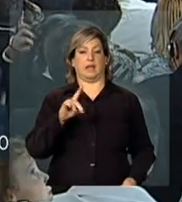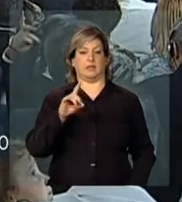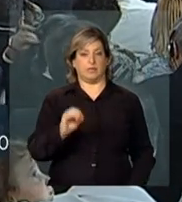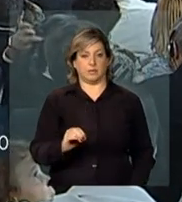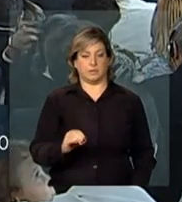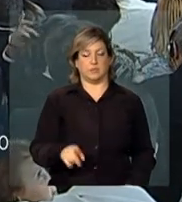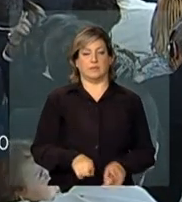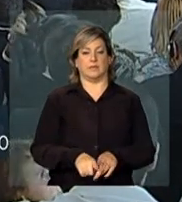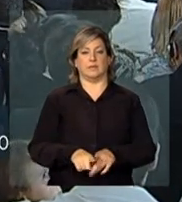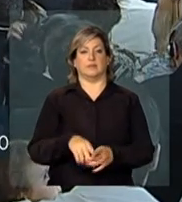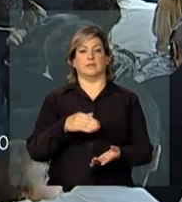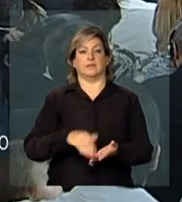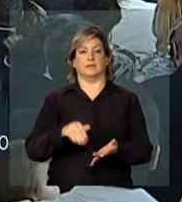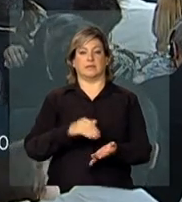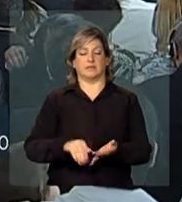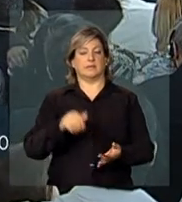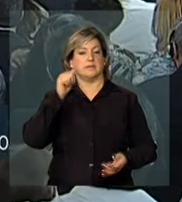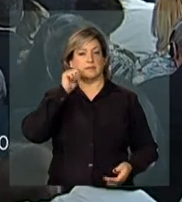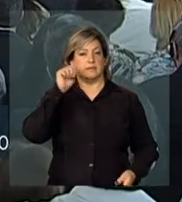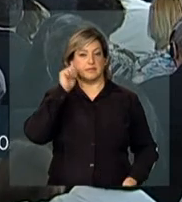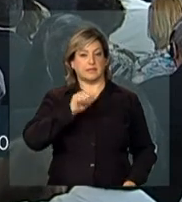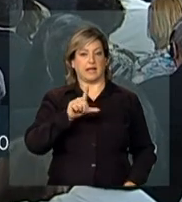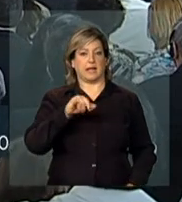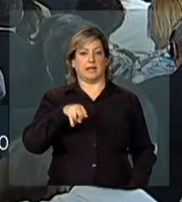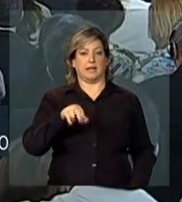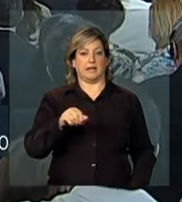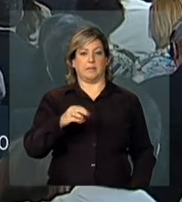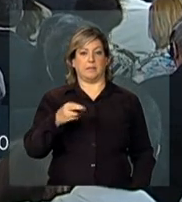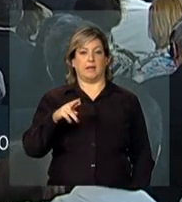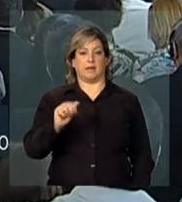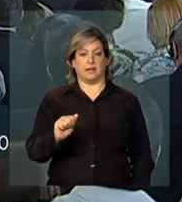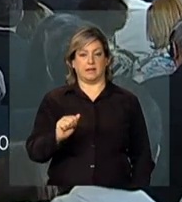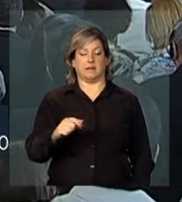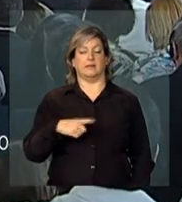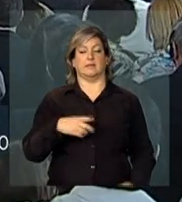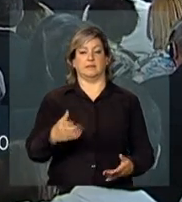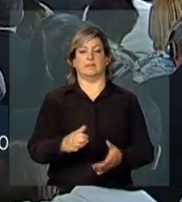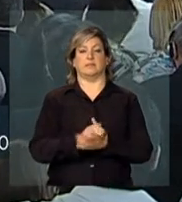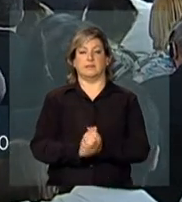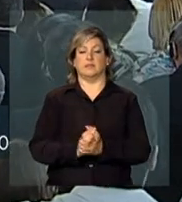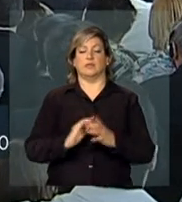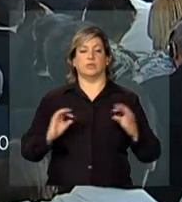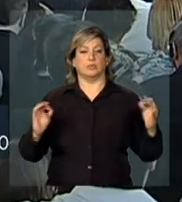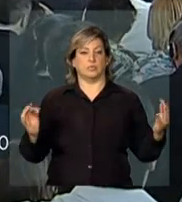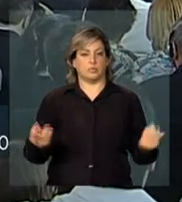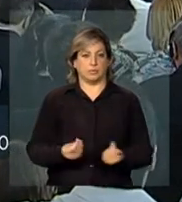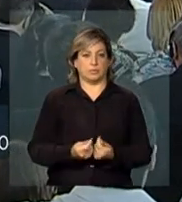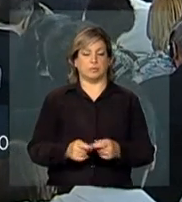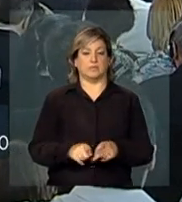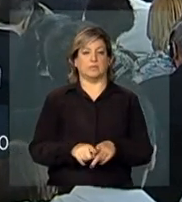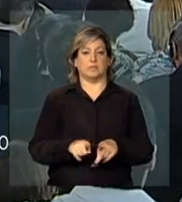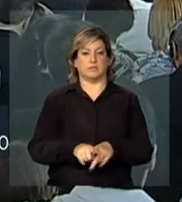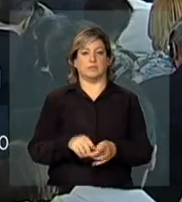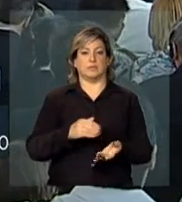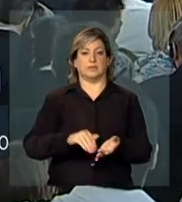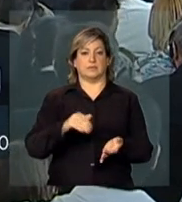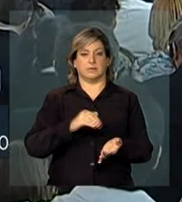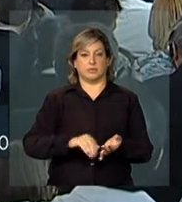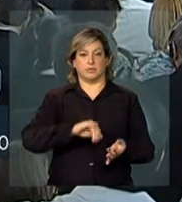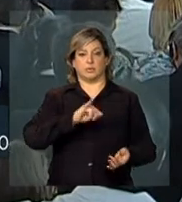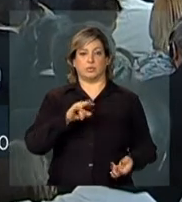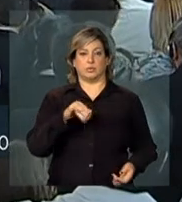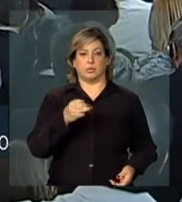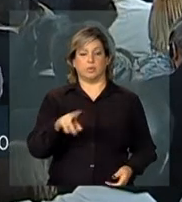é secretária linamara battistella secretária e o José auricchio